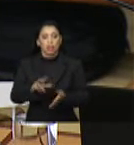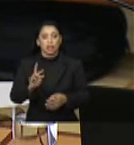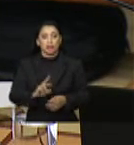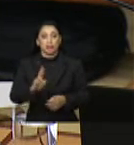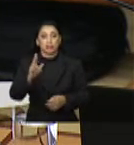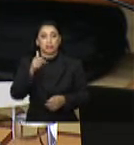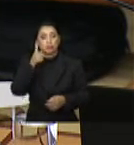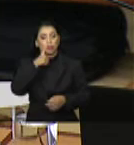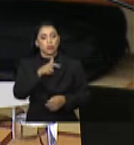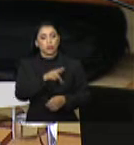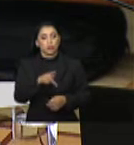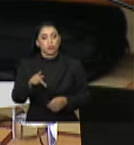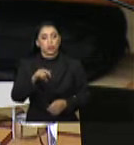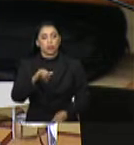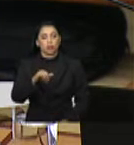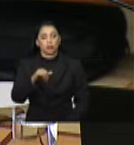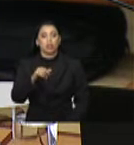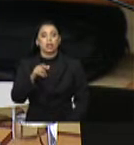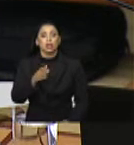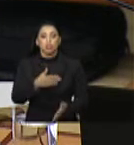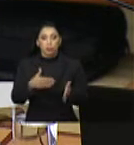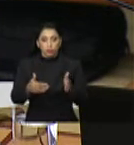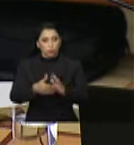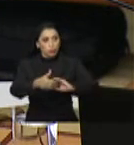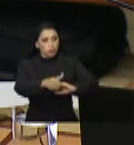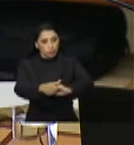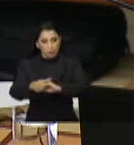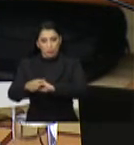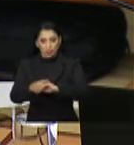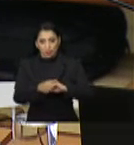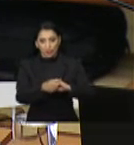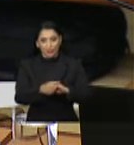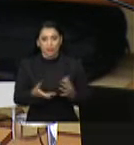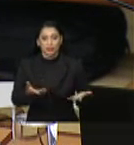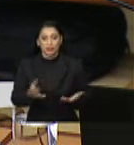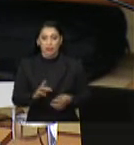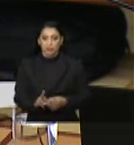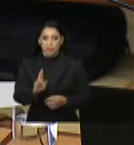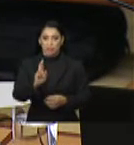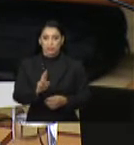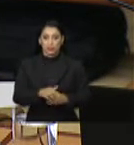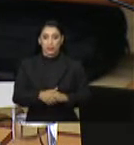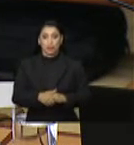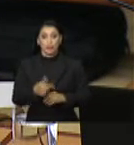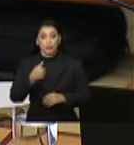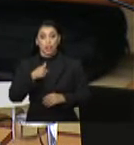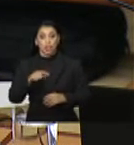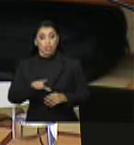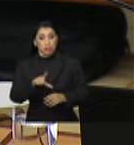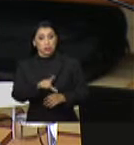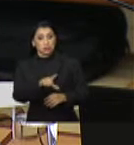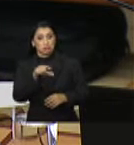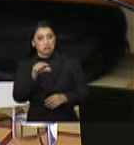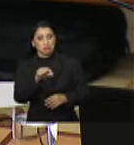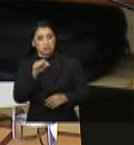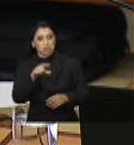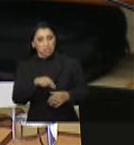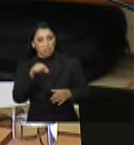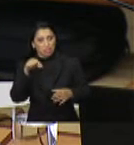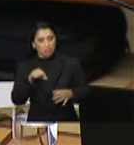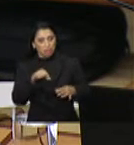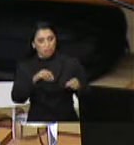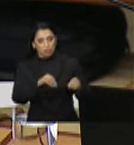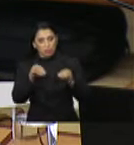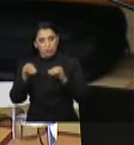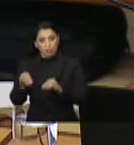Isabel 10 mas querendo que todos se sinta cumprimentados e a senhora Presidente destaquei essa menina detidamente